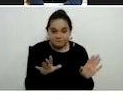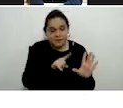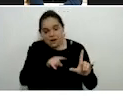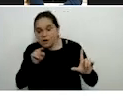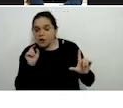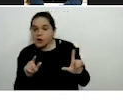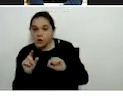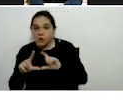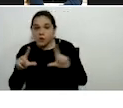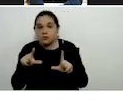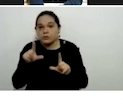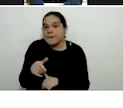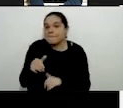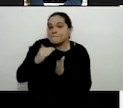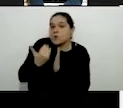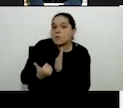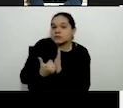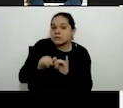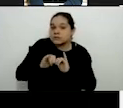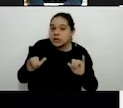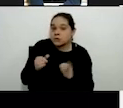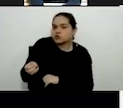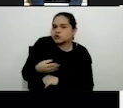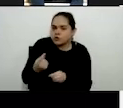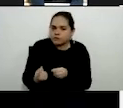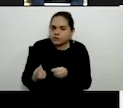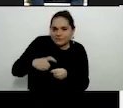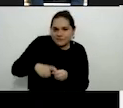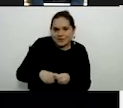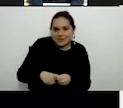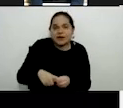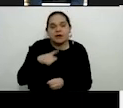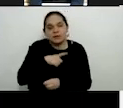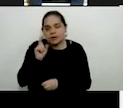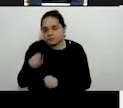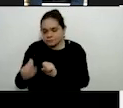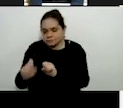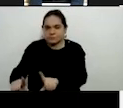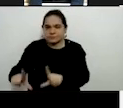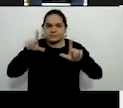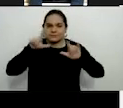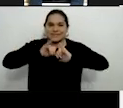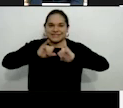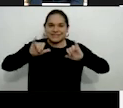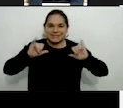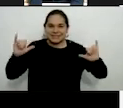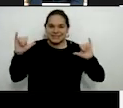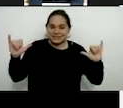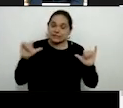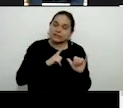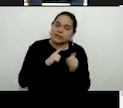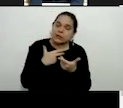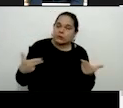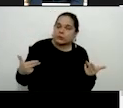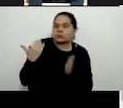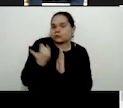Aqui nesse botão, ele vai levar lá para onde tem os anúncios do nosso site, onde tem as promoções,